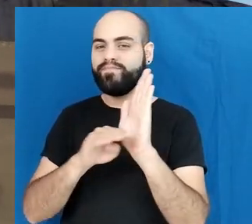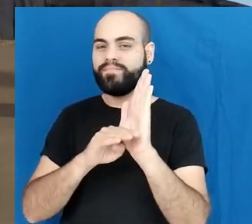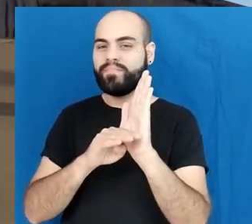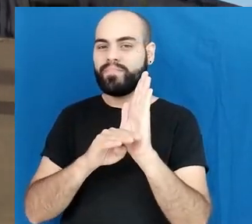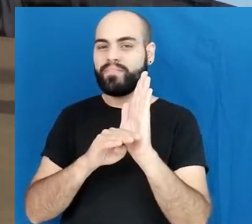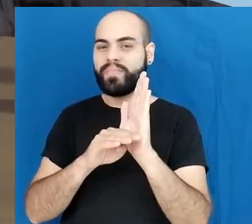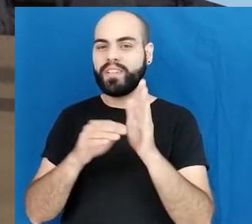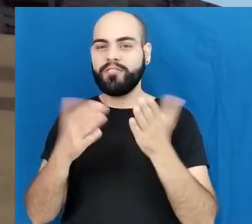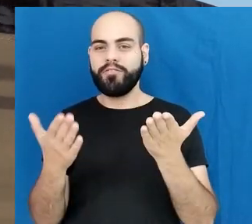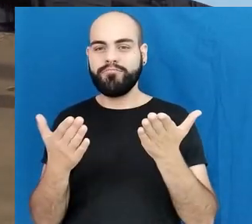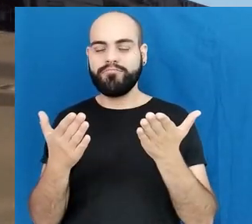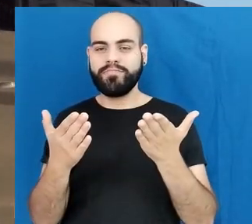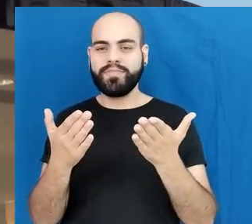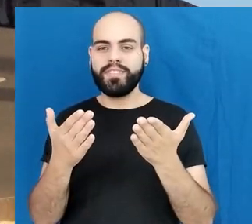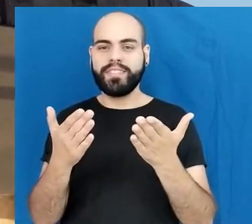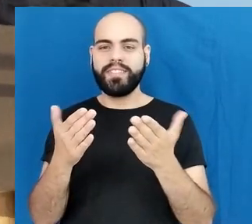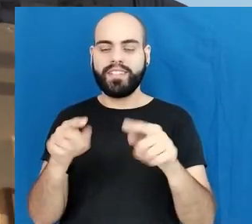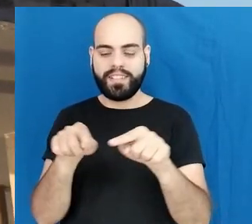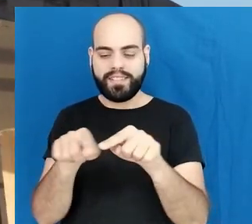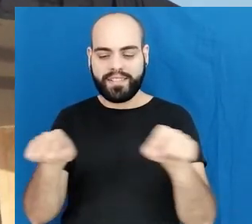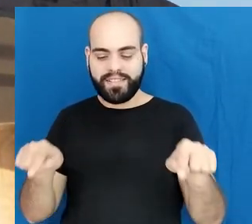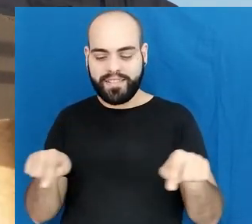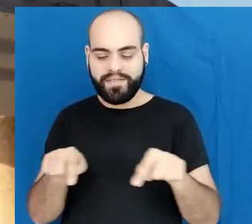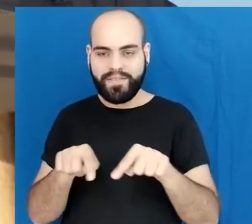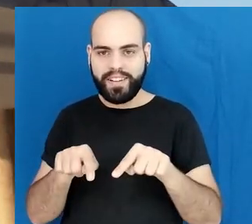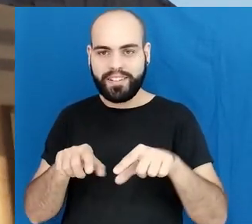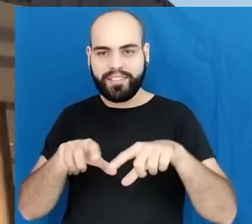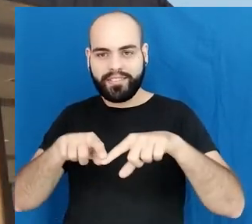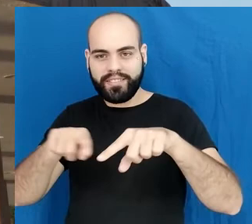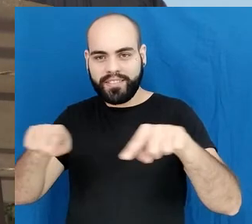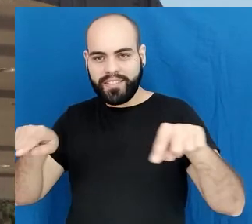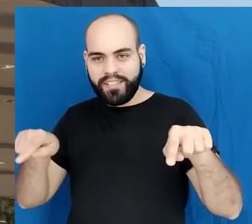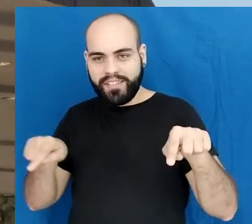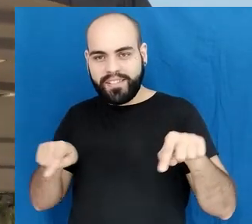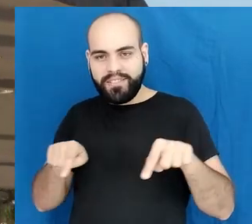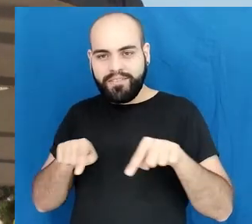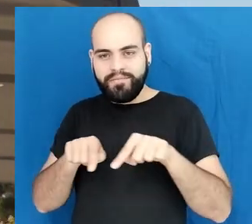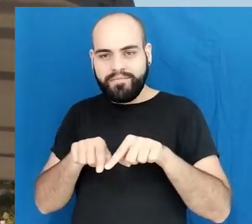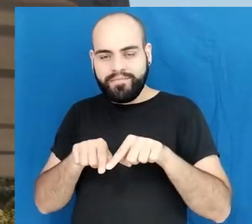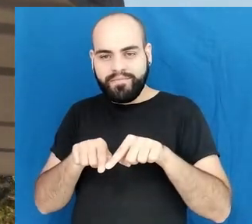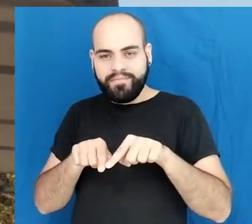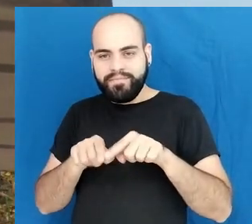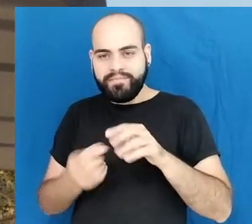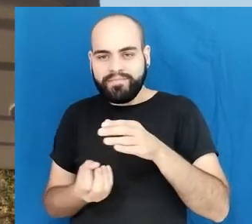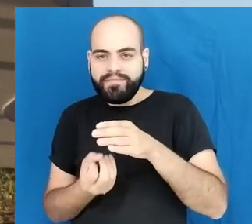edifício. E essa varanda circular, né, essa varanda serpenteante,